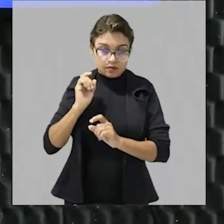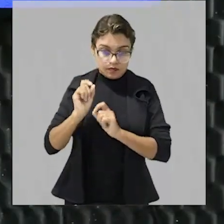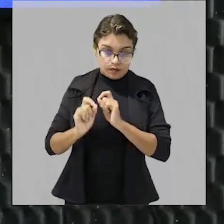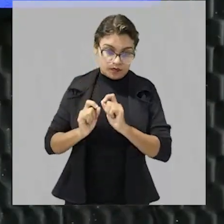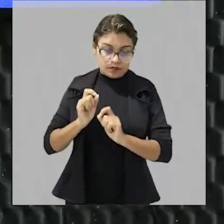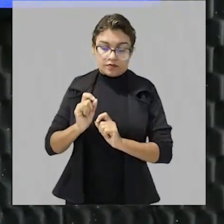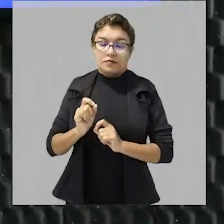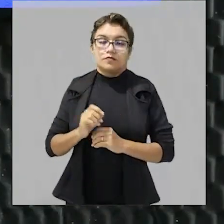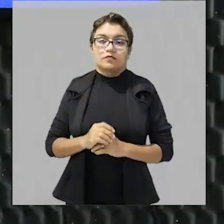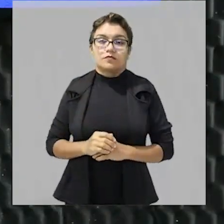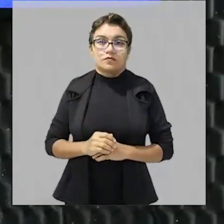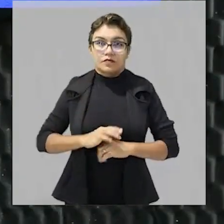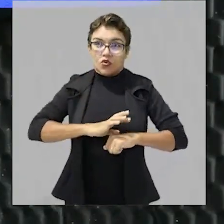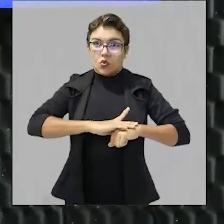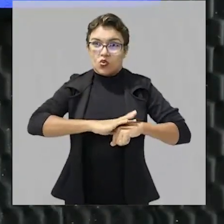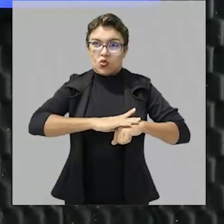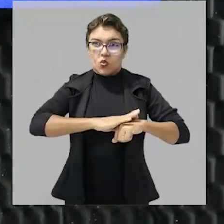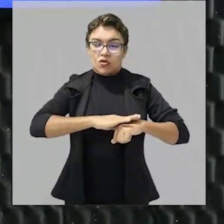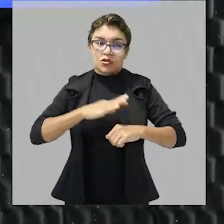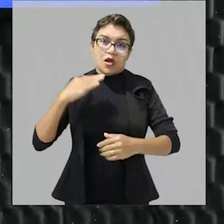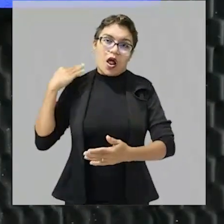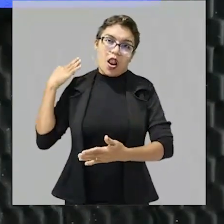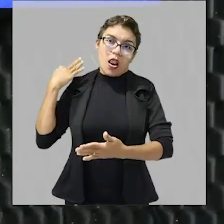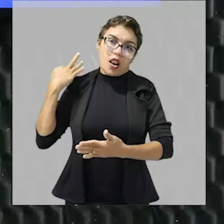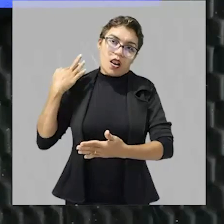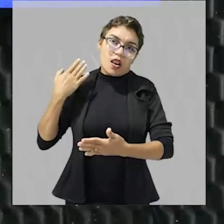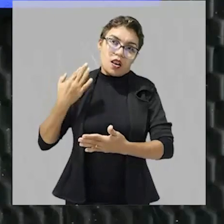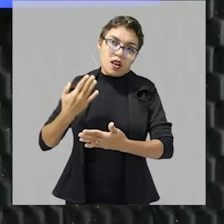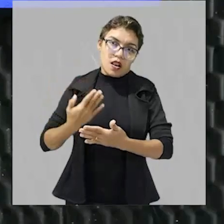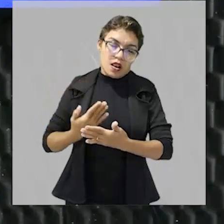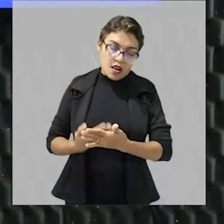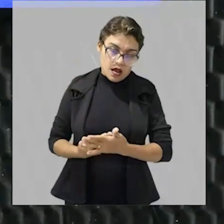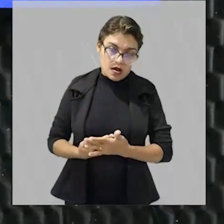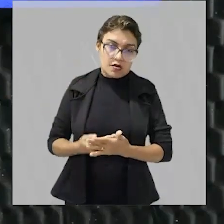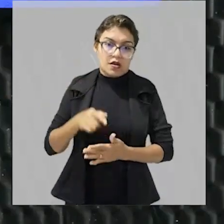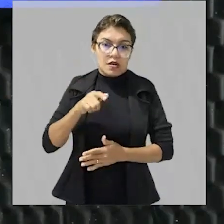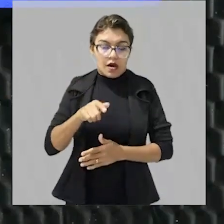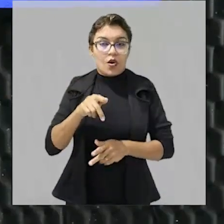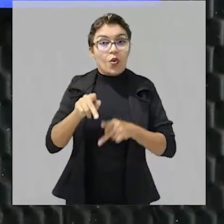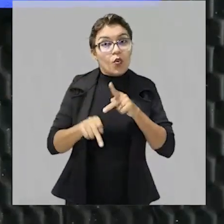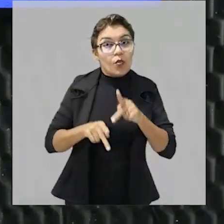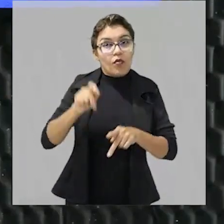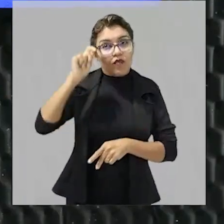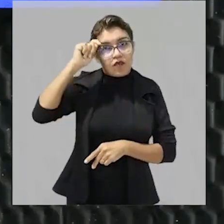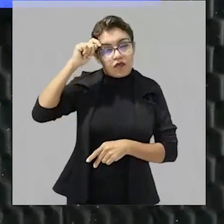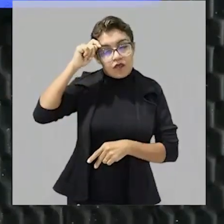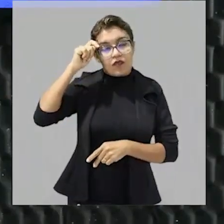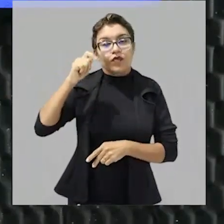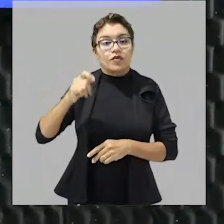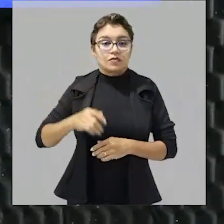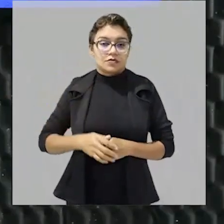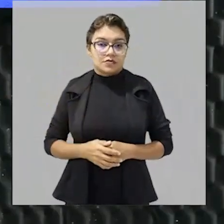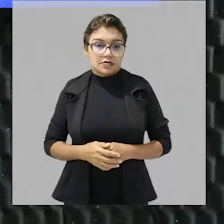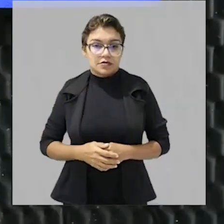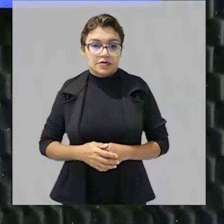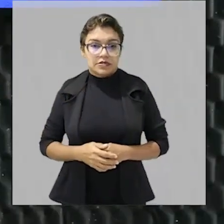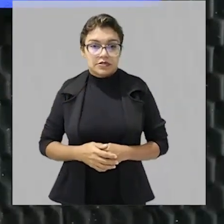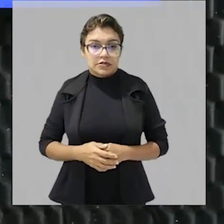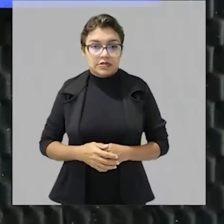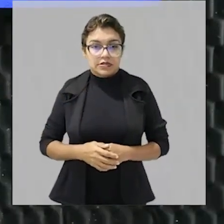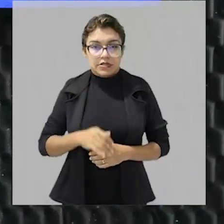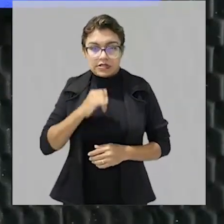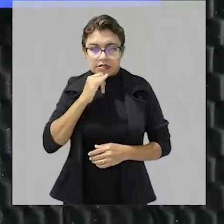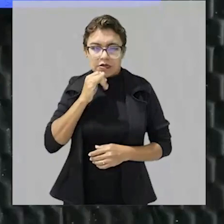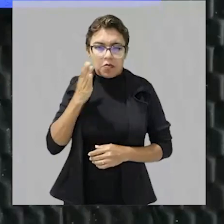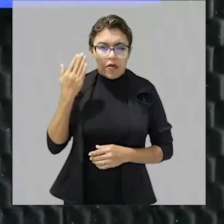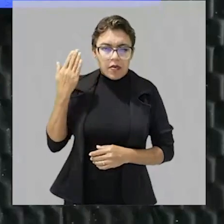o sinônimo da palavra presente. Qual é a função da palavra presente nesse texto? É só isso. A gente